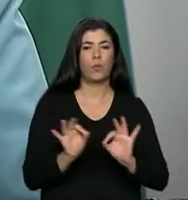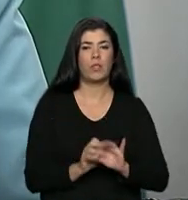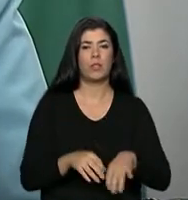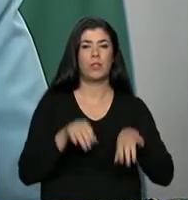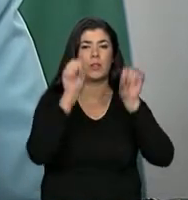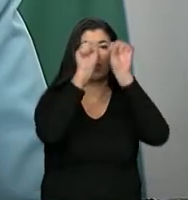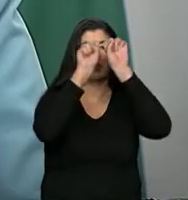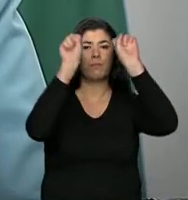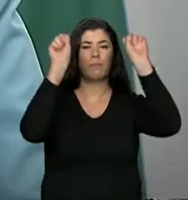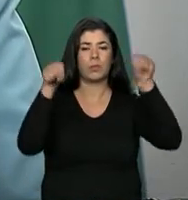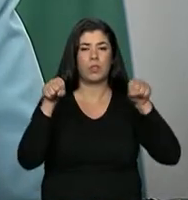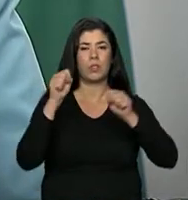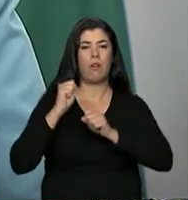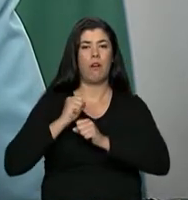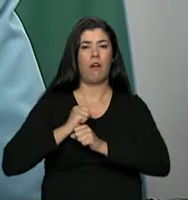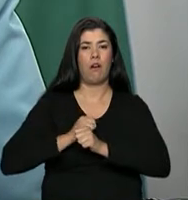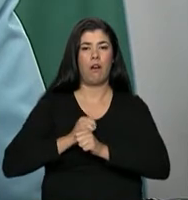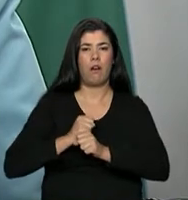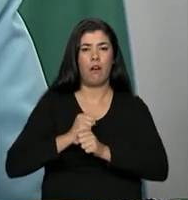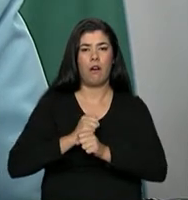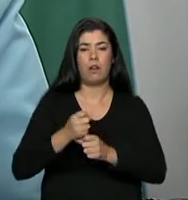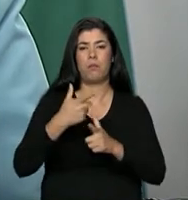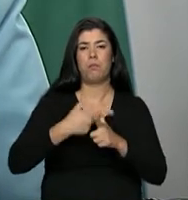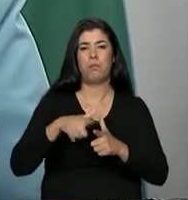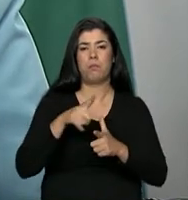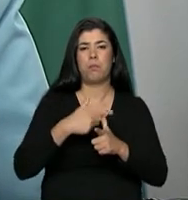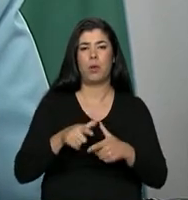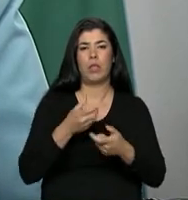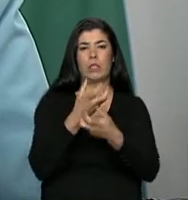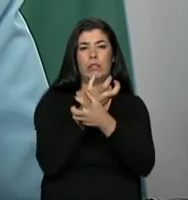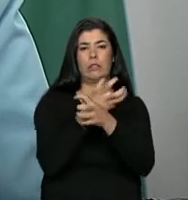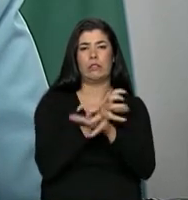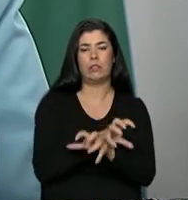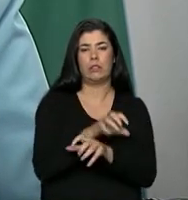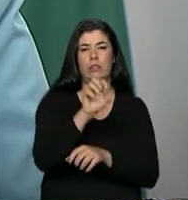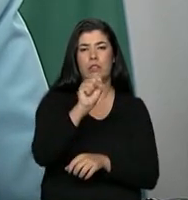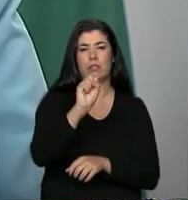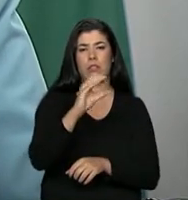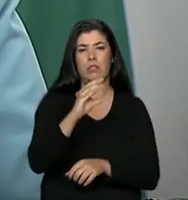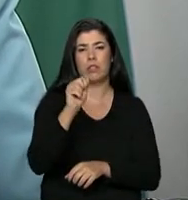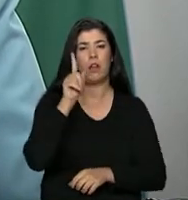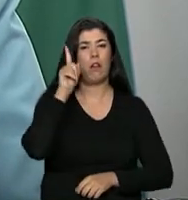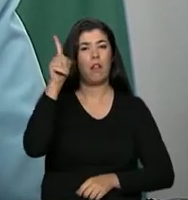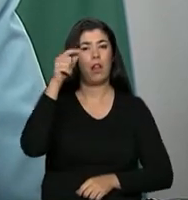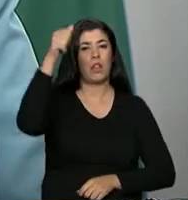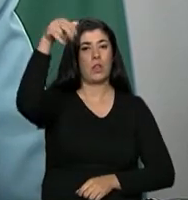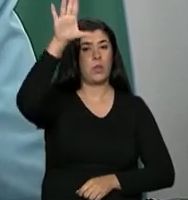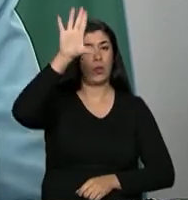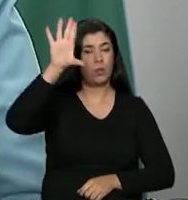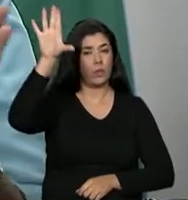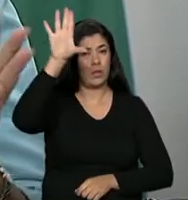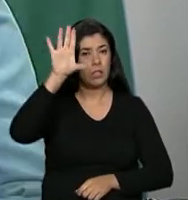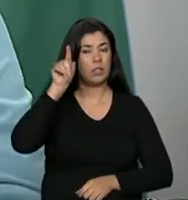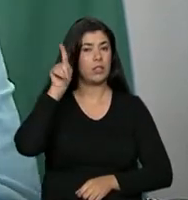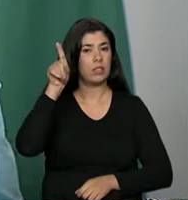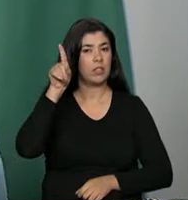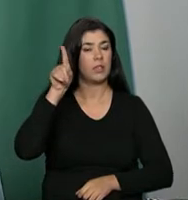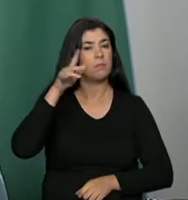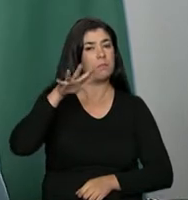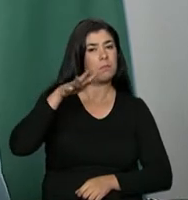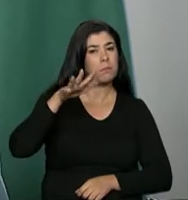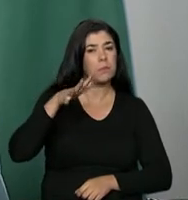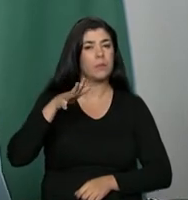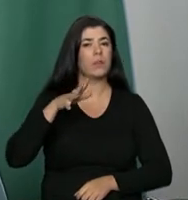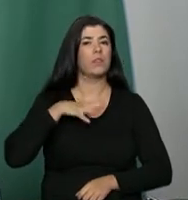sistematicamente anos contínuos de seca. Enquanto era seca no Nordeste, era mais ou